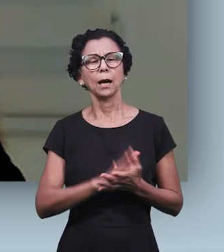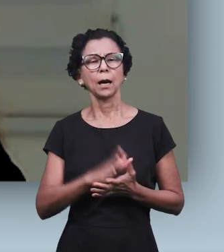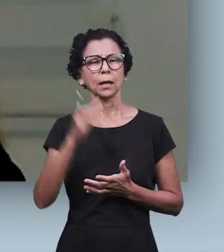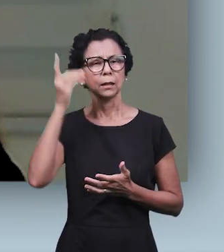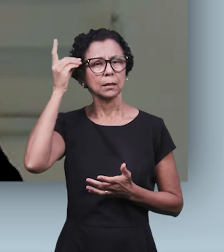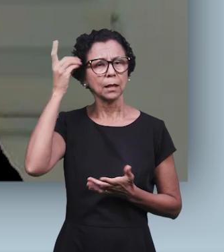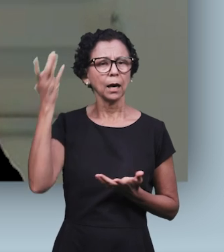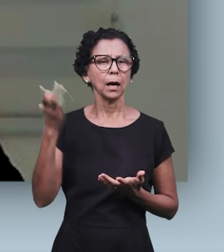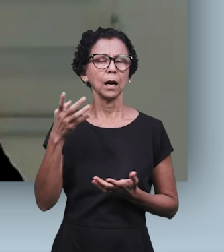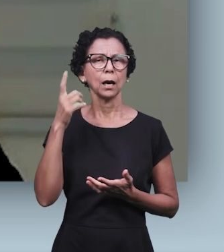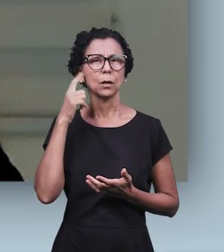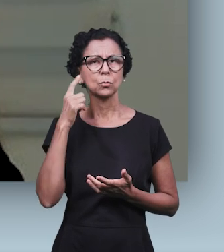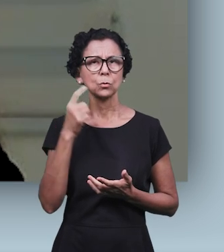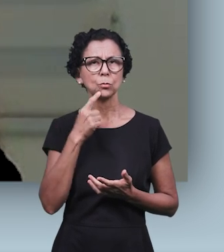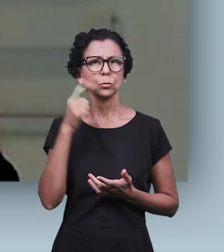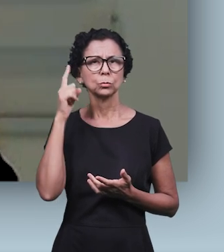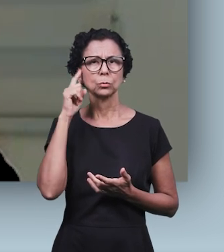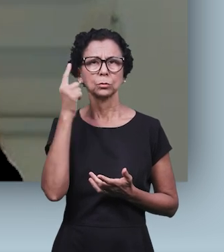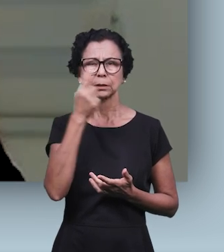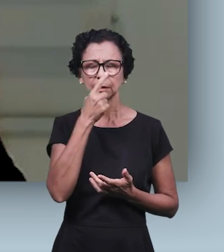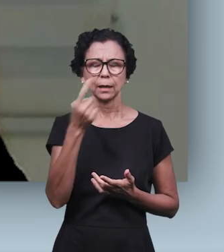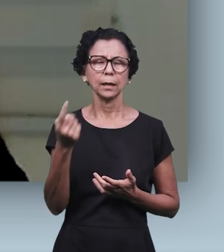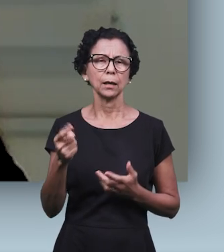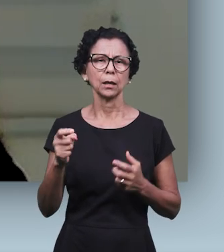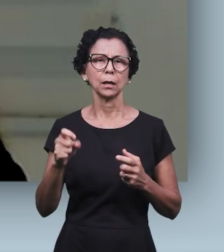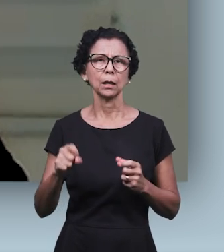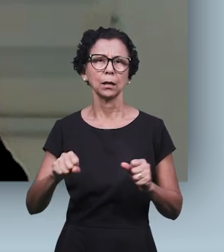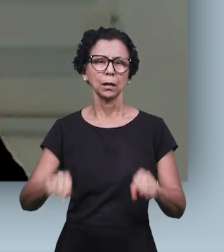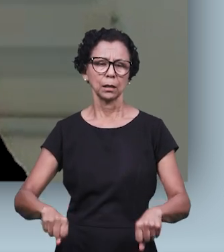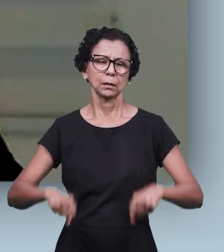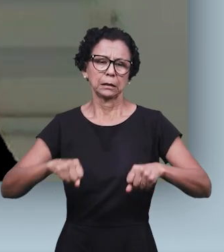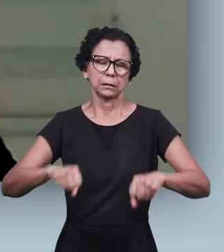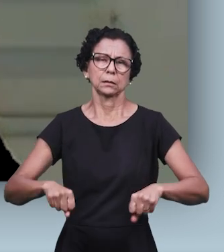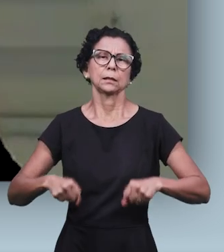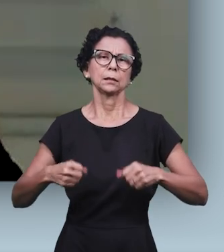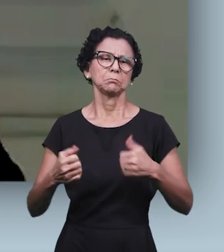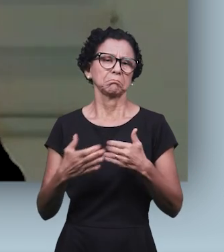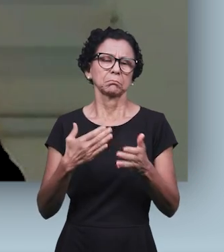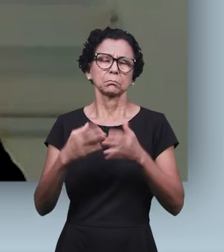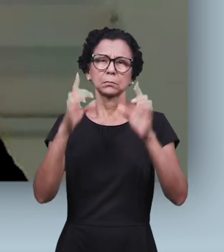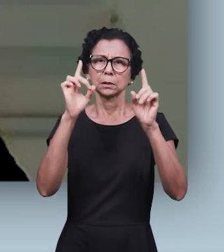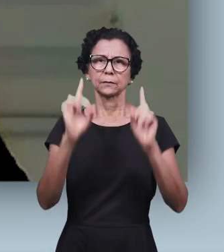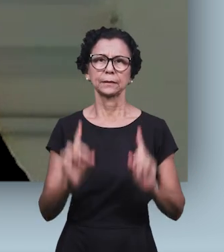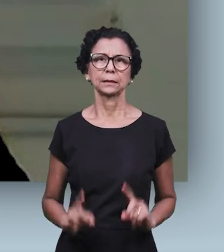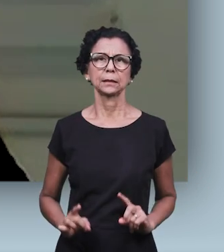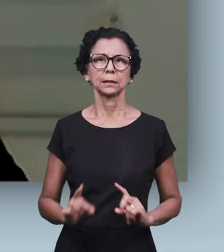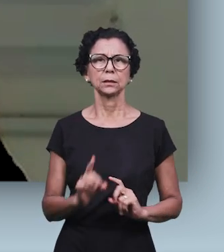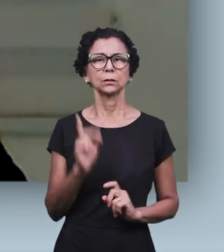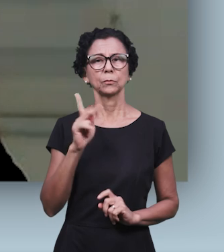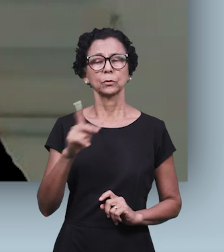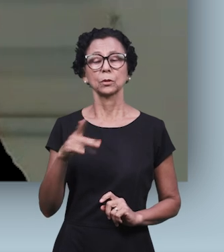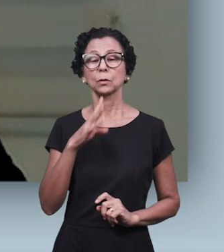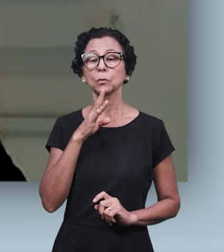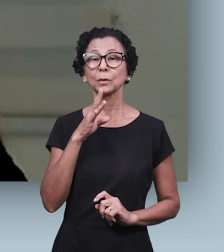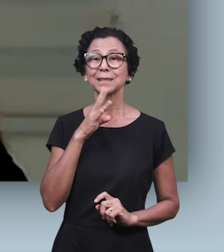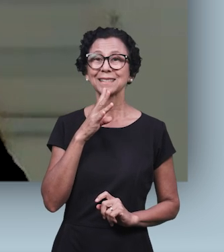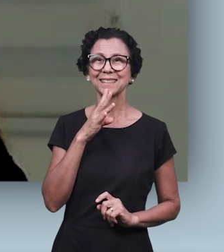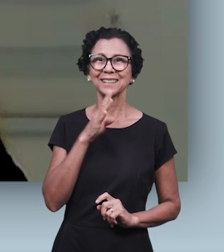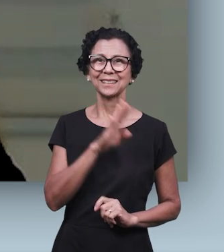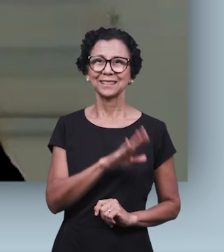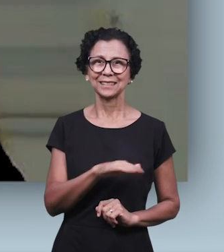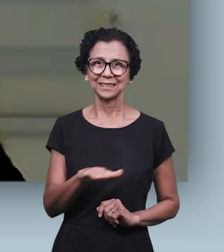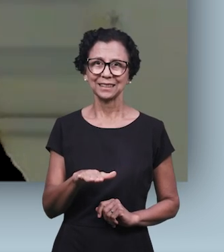síndrome de Down, surdo cego, cadeirante, alguma deficiência, né? Essa professora precisa conhecer cada